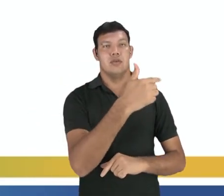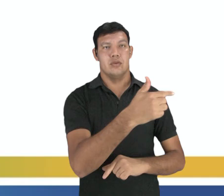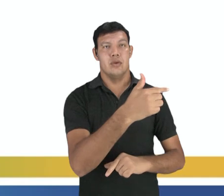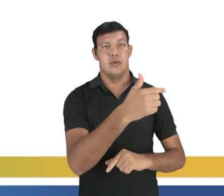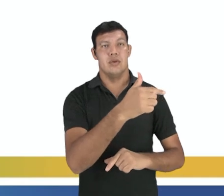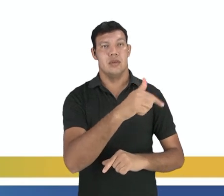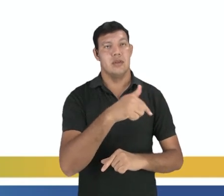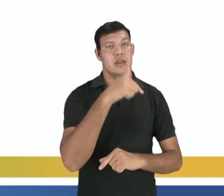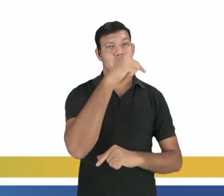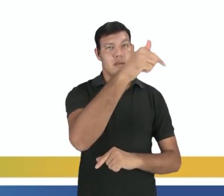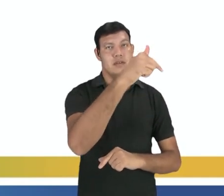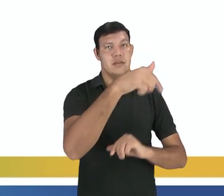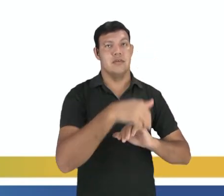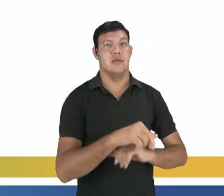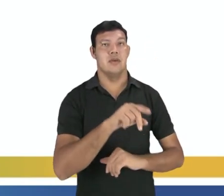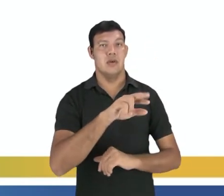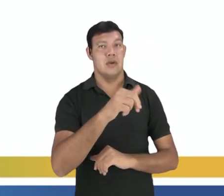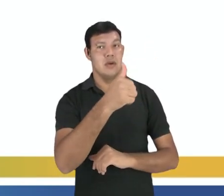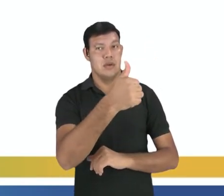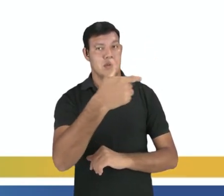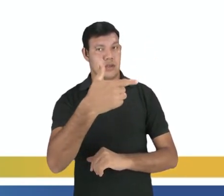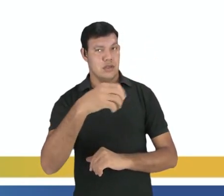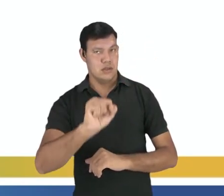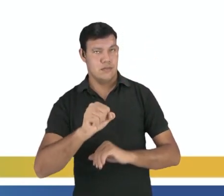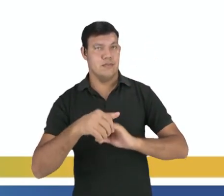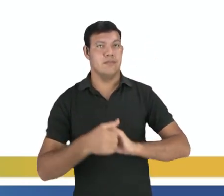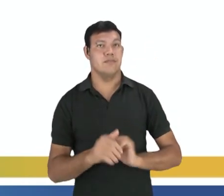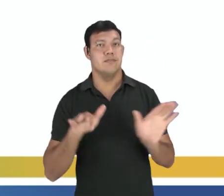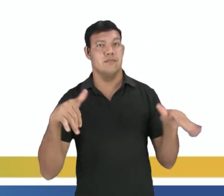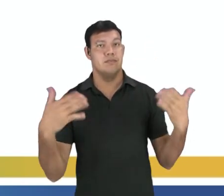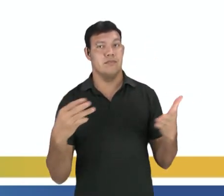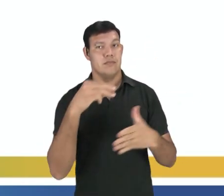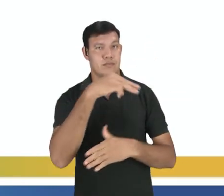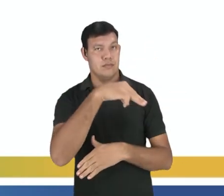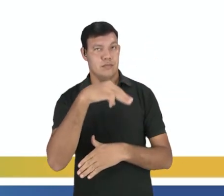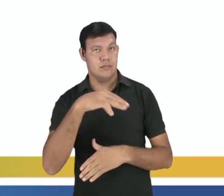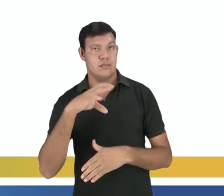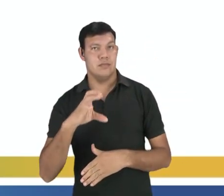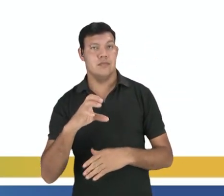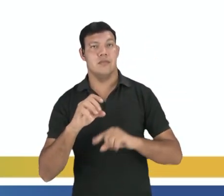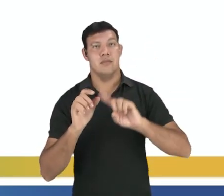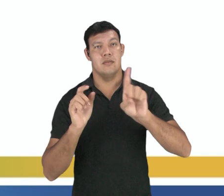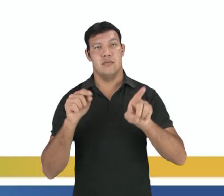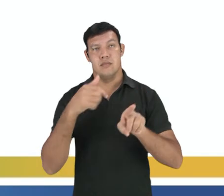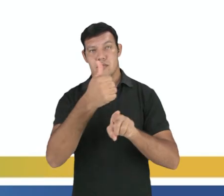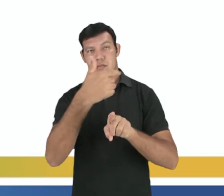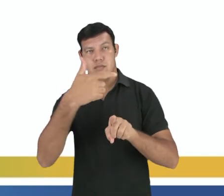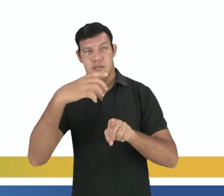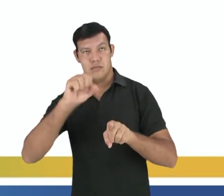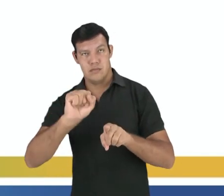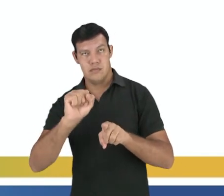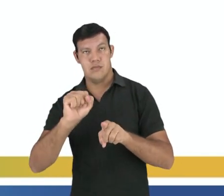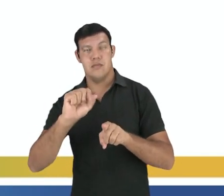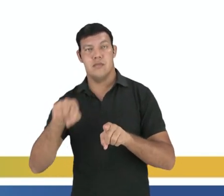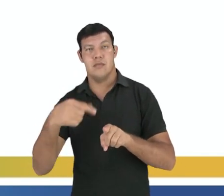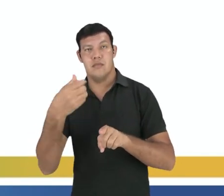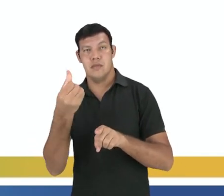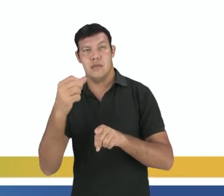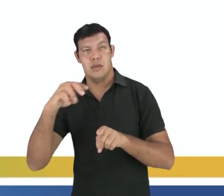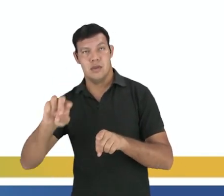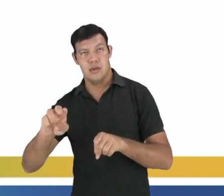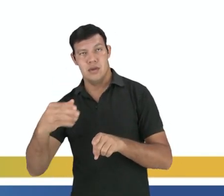à sétima potência, né? Dá 128. Então, né, o MMC entre 128 e 64 é o